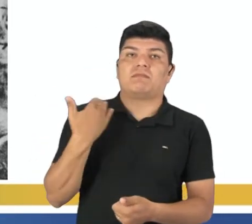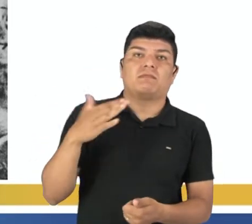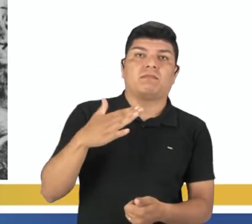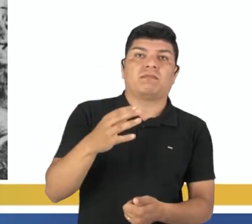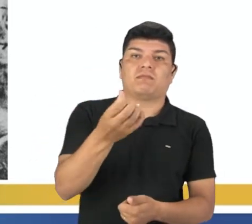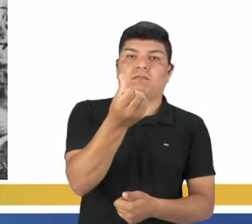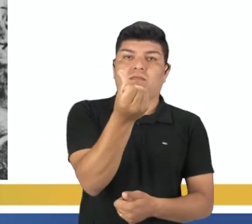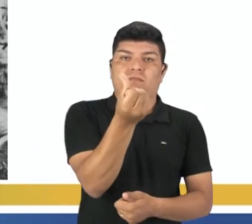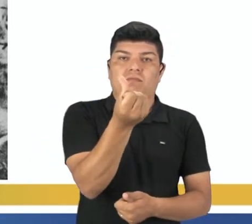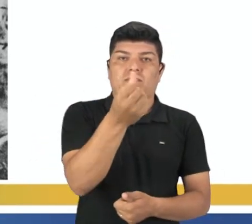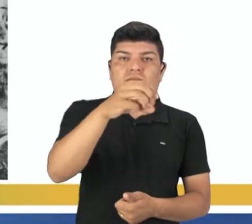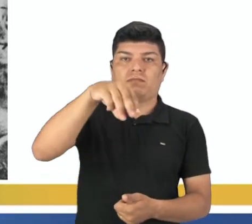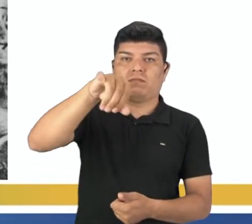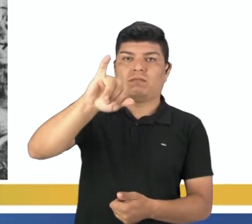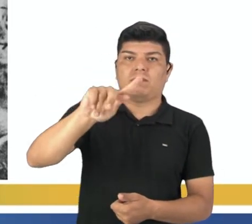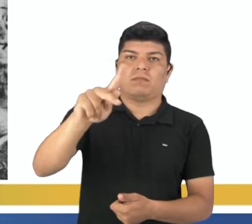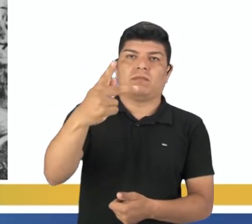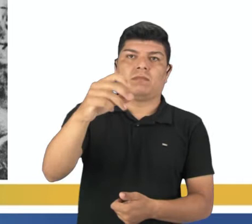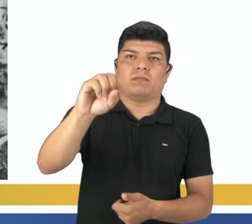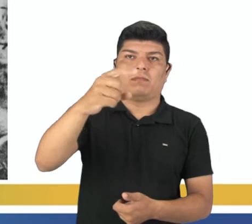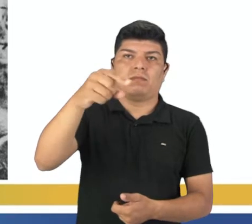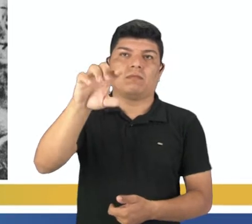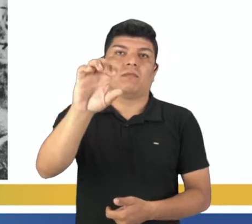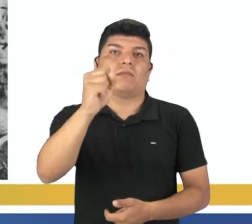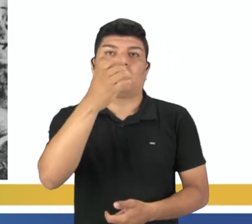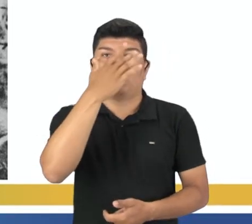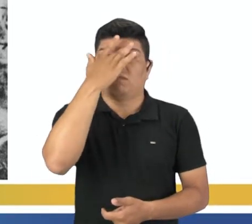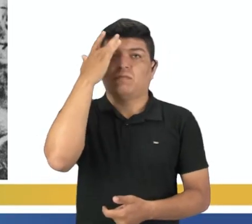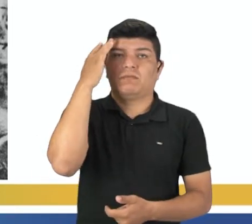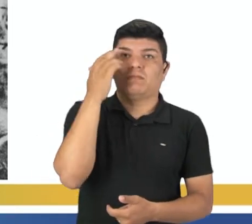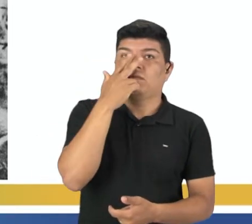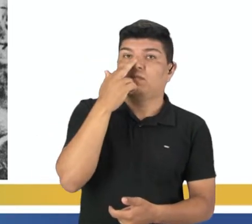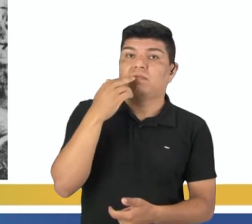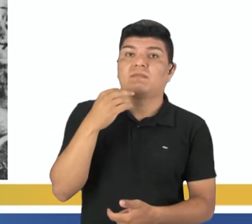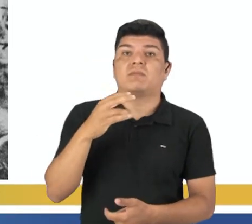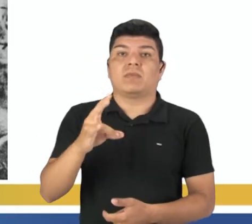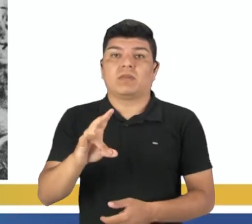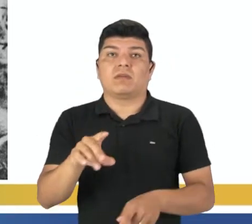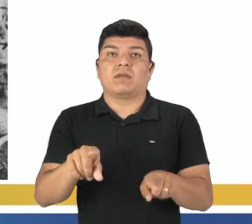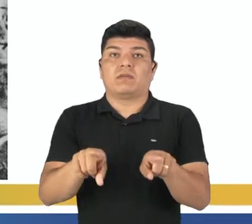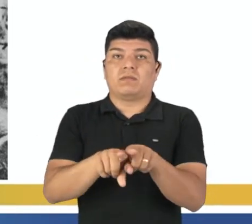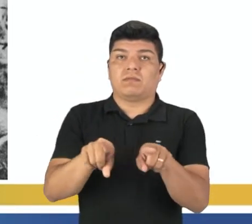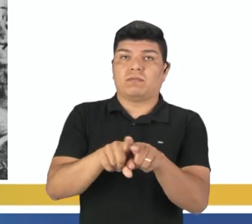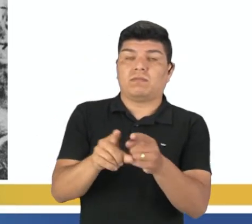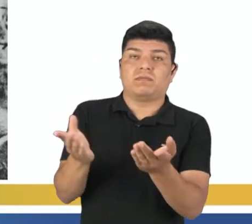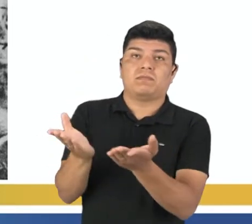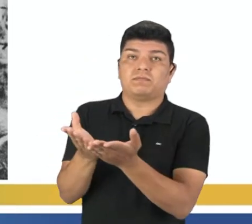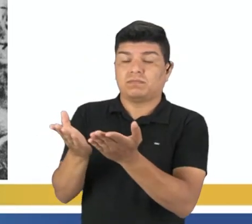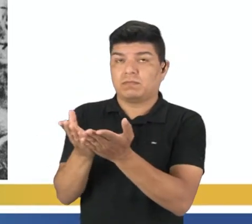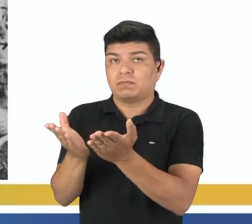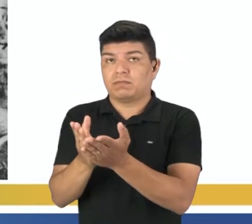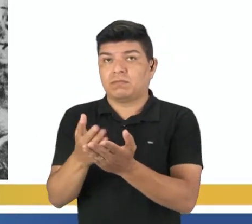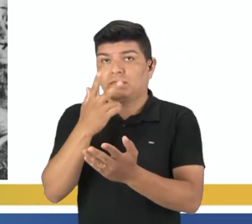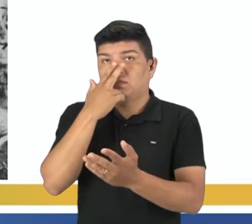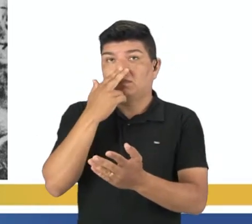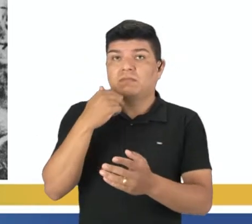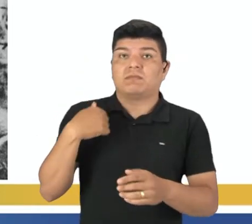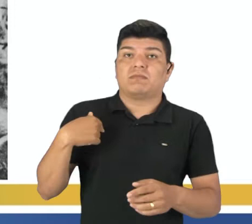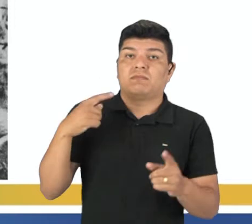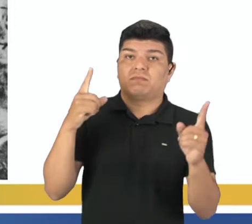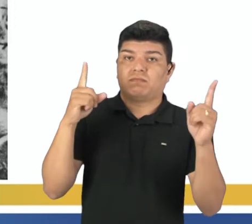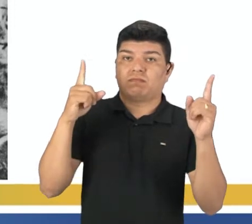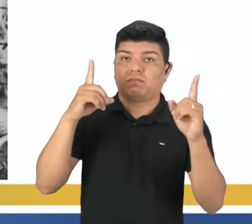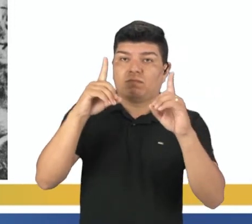6 milhões de pessoas, entre judeus, ciganos, homossexuais, testemunhas de Jeová, deficientes físicos e